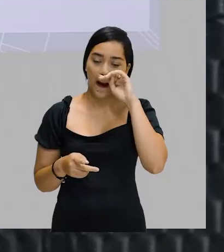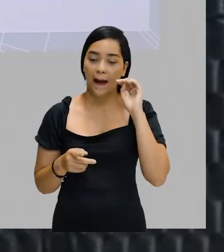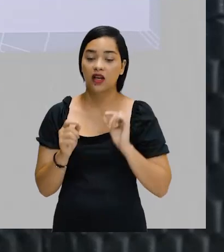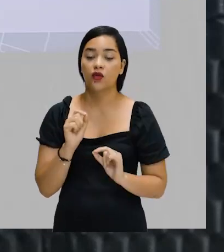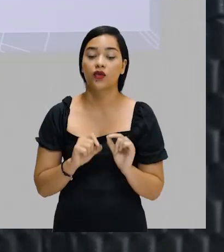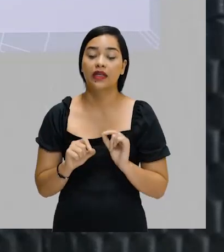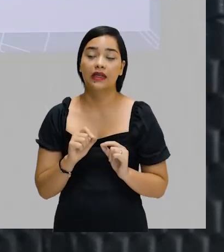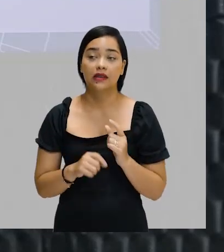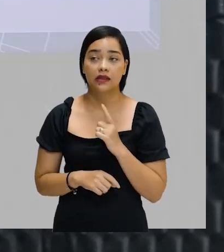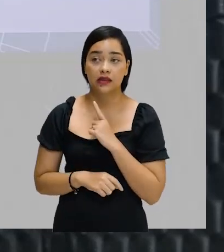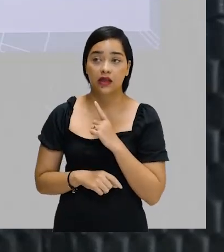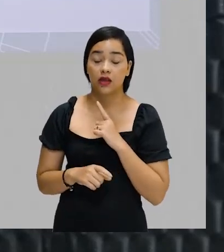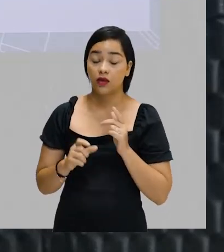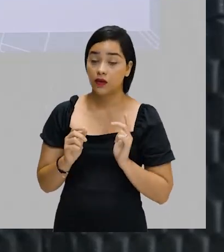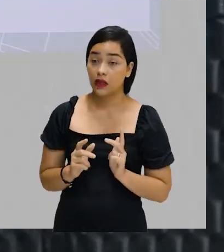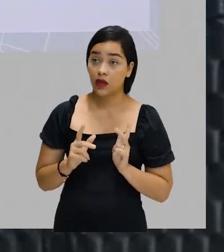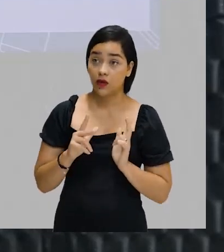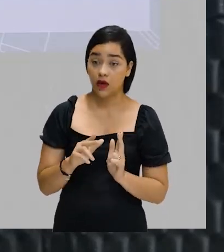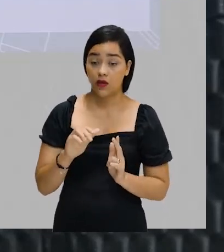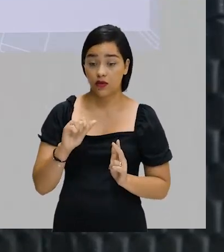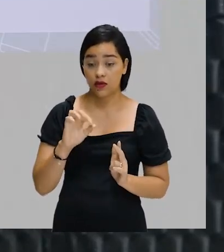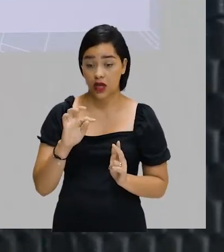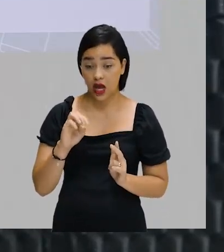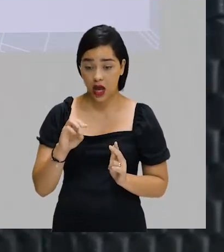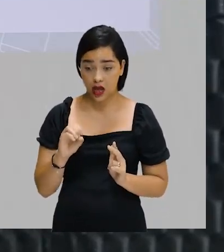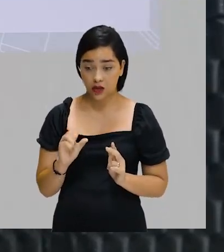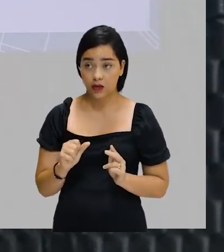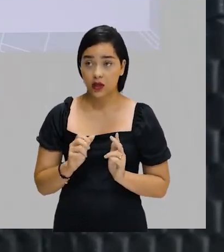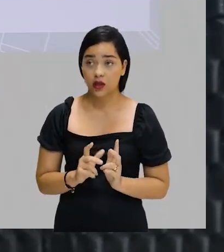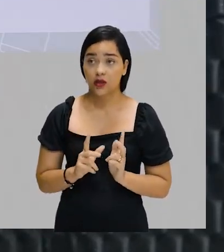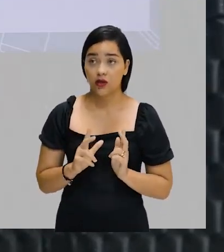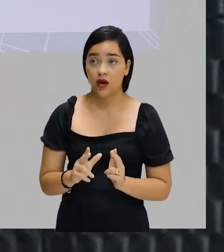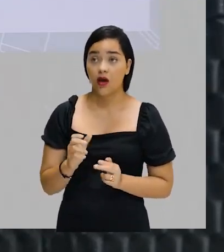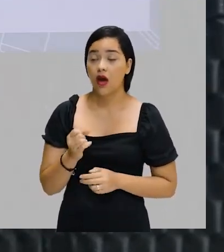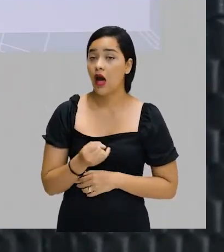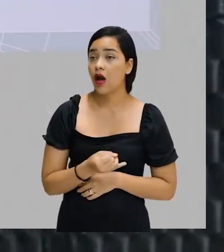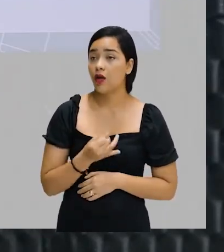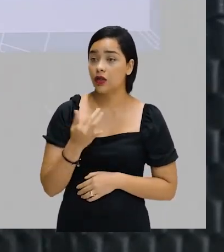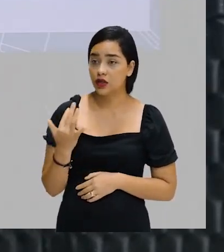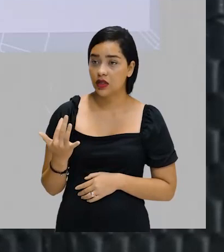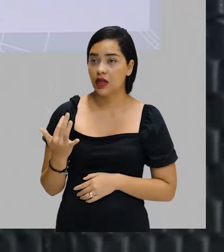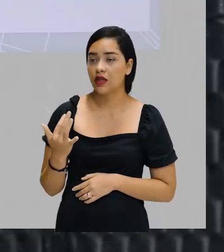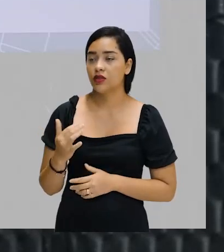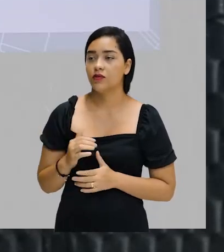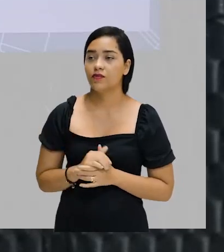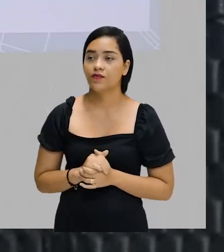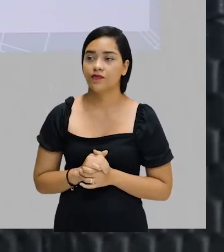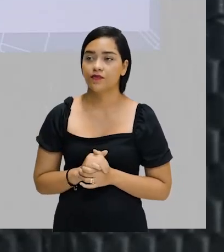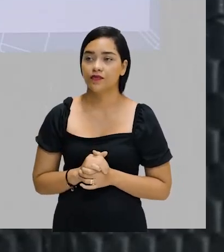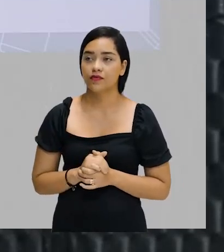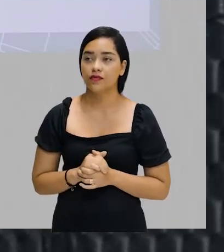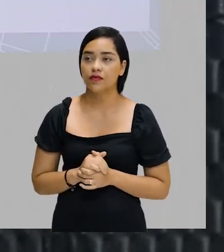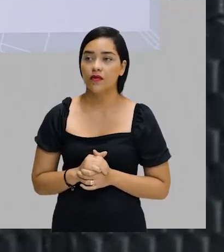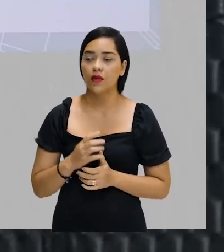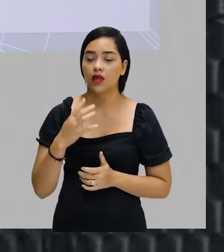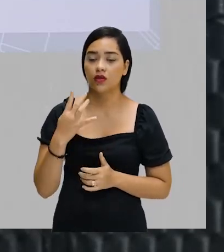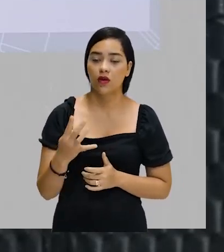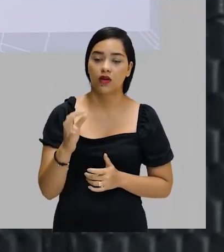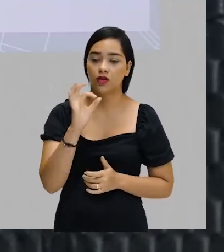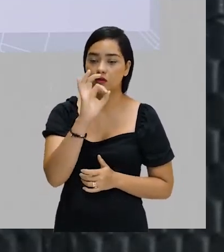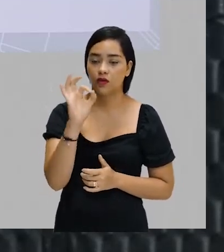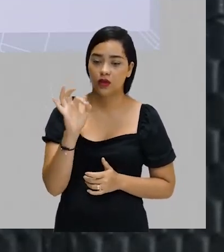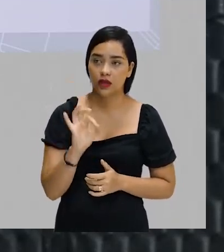turminha, os mesmos átomos, a mesma quantidade de átomos. As quatro